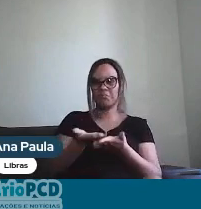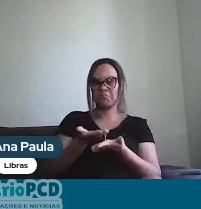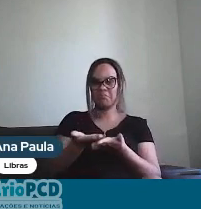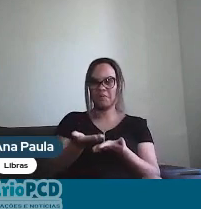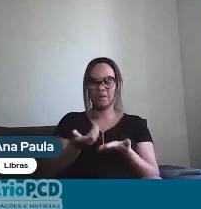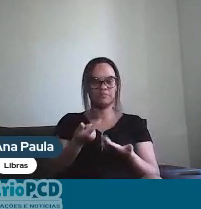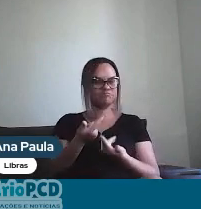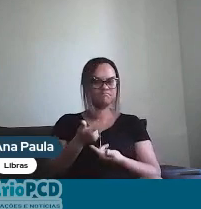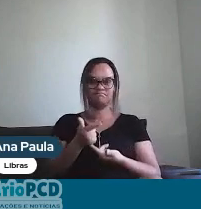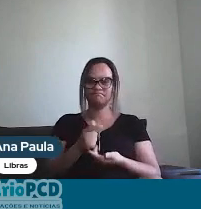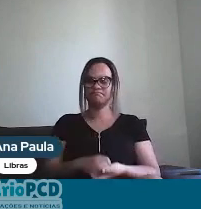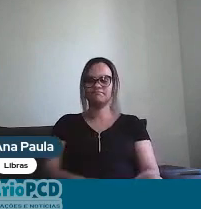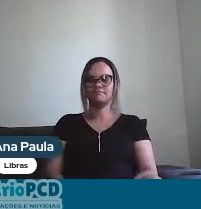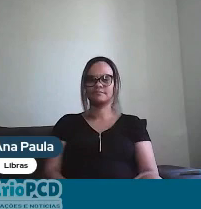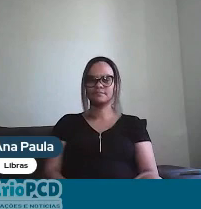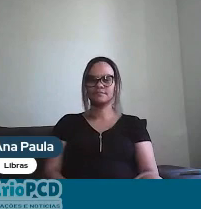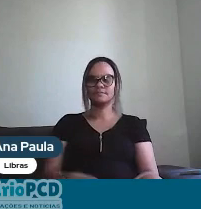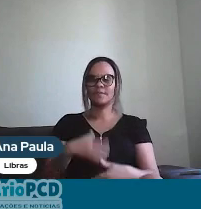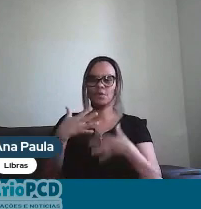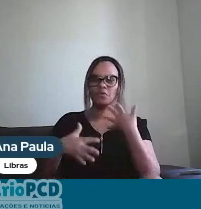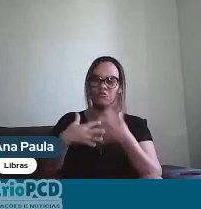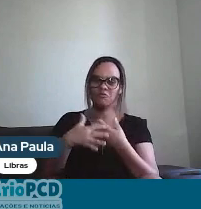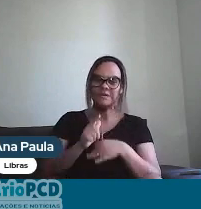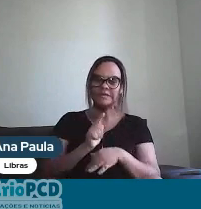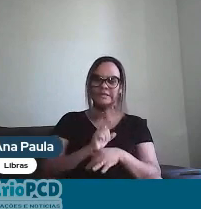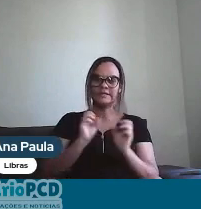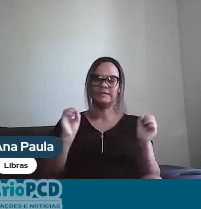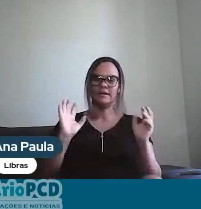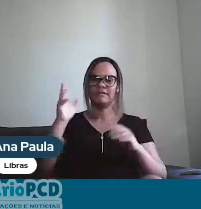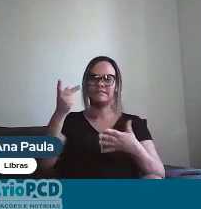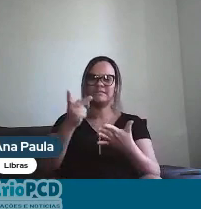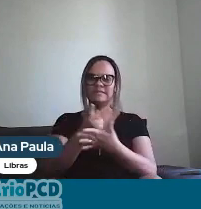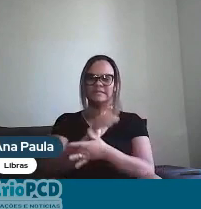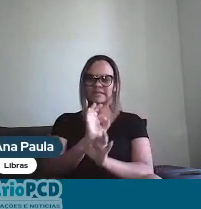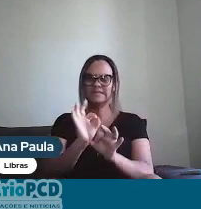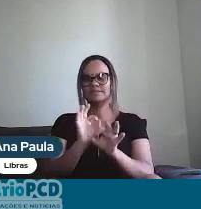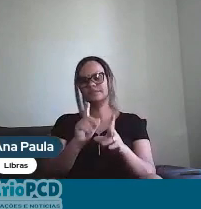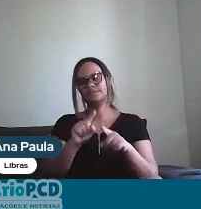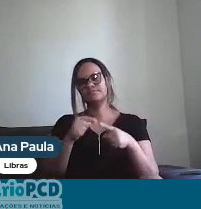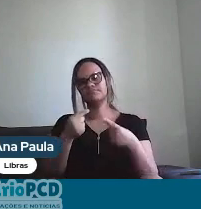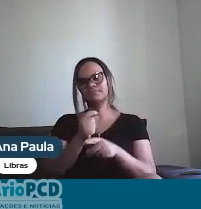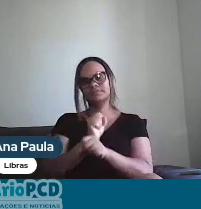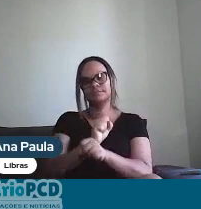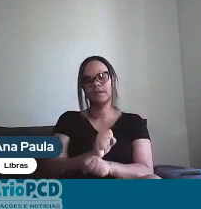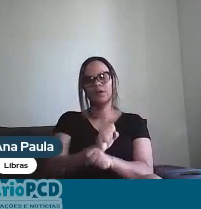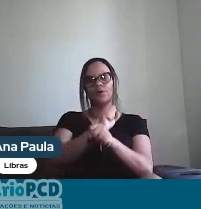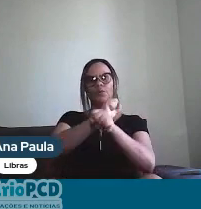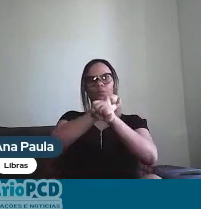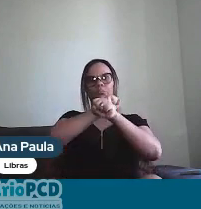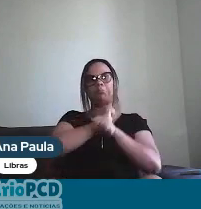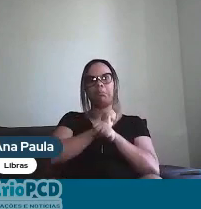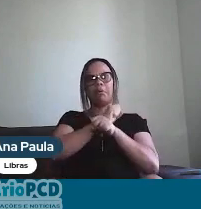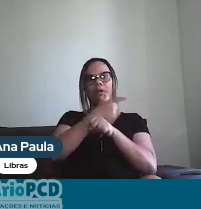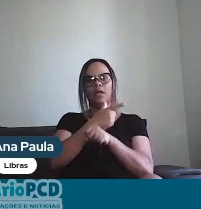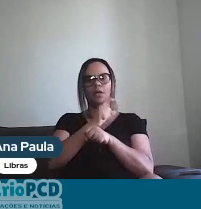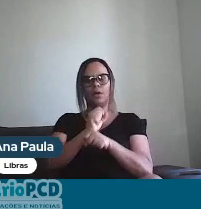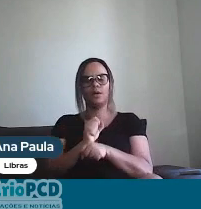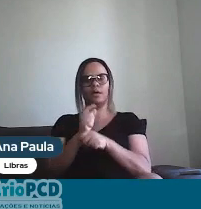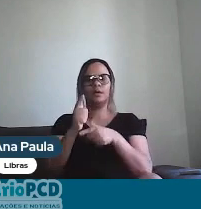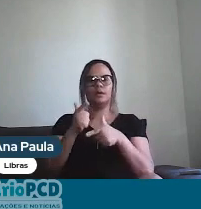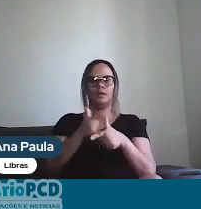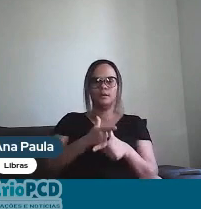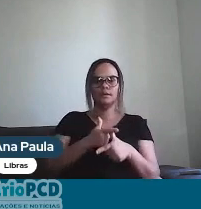causa disso, teve muita briga, muita confusão e nada aconteceu. Então, a gente ficou estagnado mais uma vez em débito com